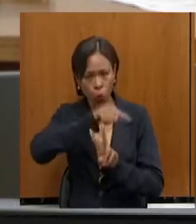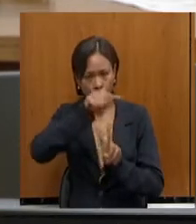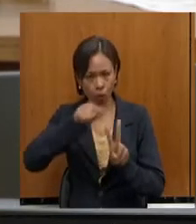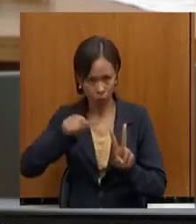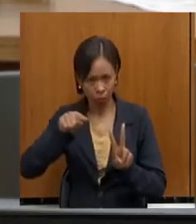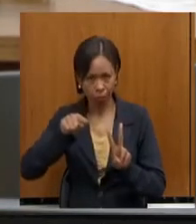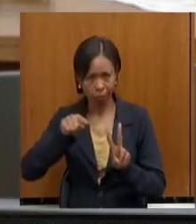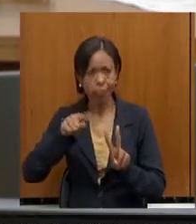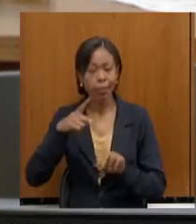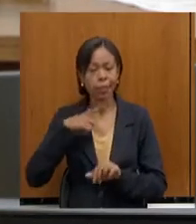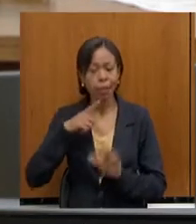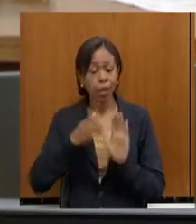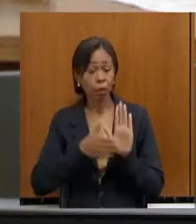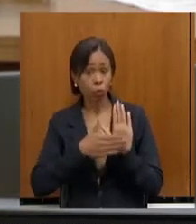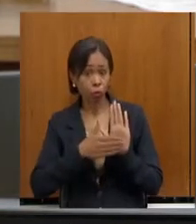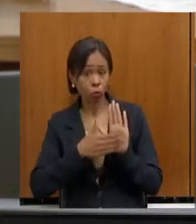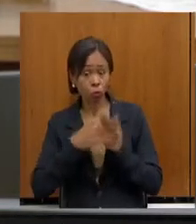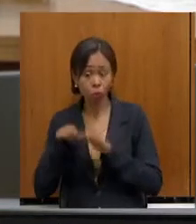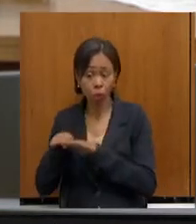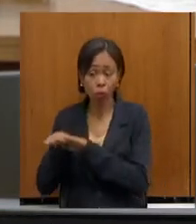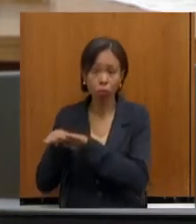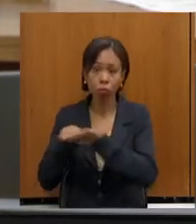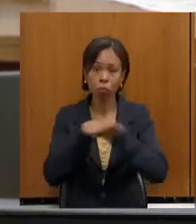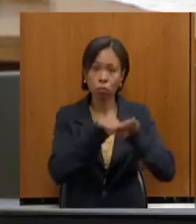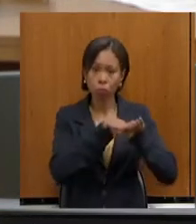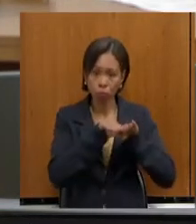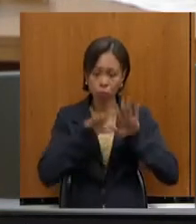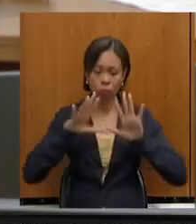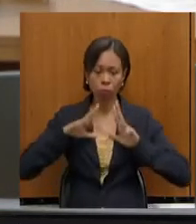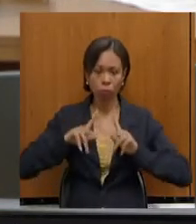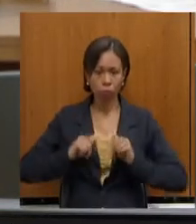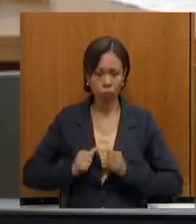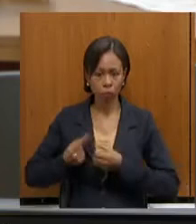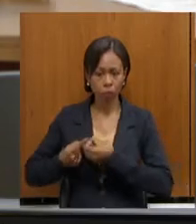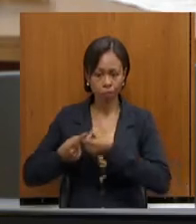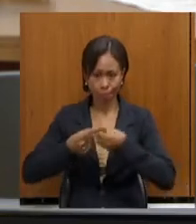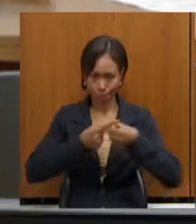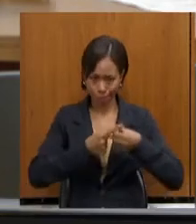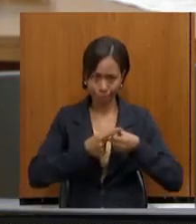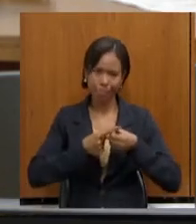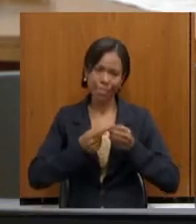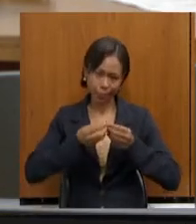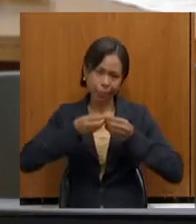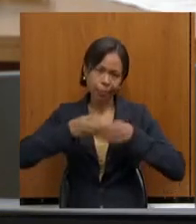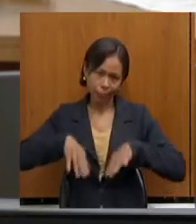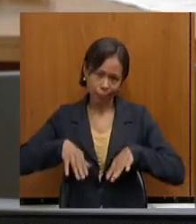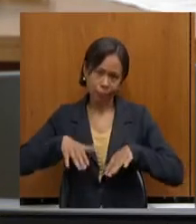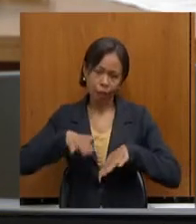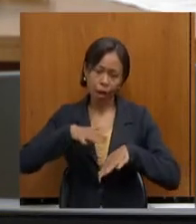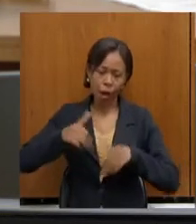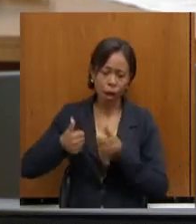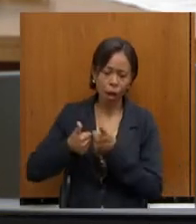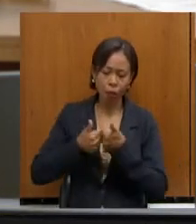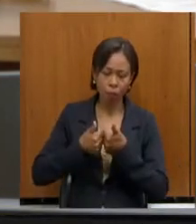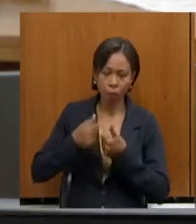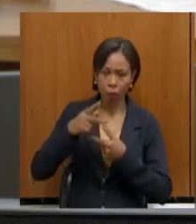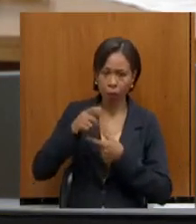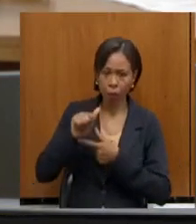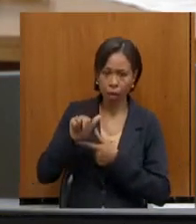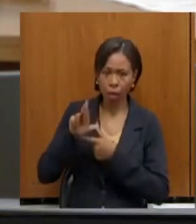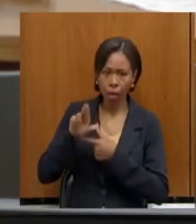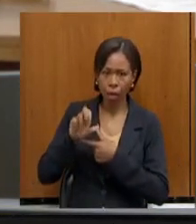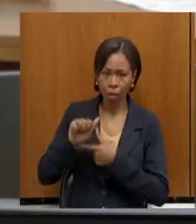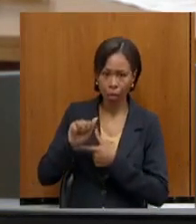nós temos a proposta de universalização do saneamento nos municípios impactados na bacia do Paraopeba a